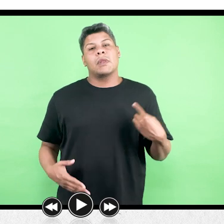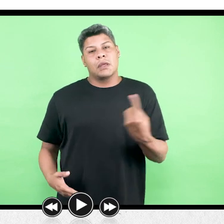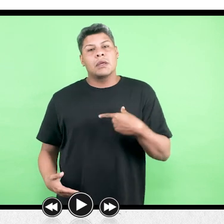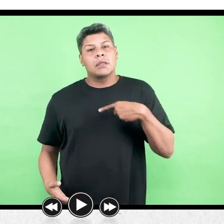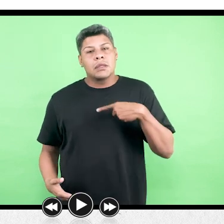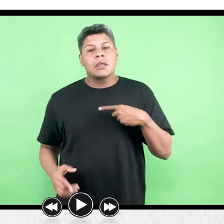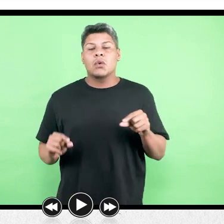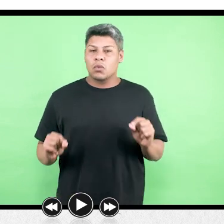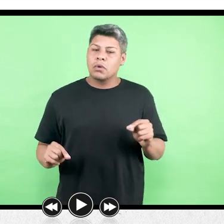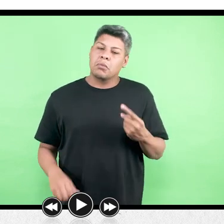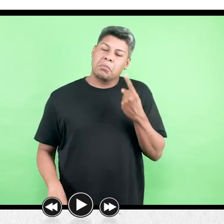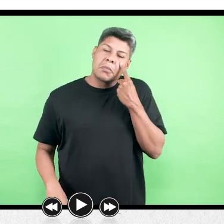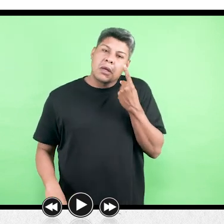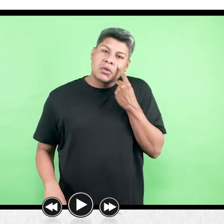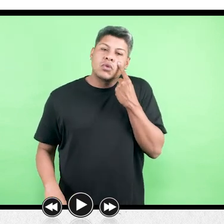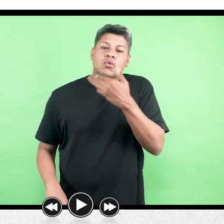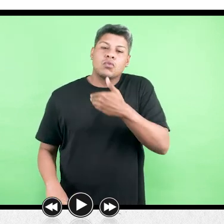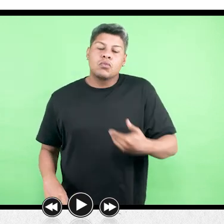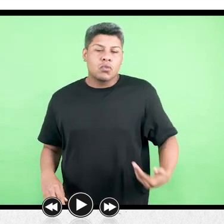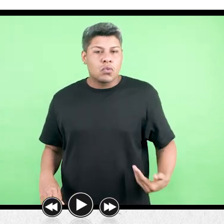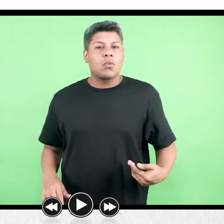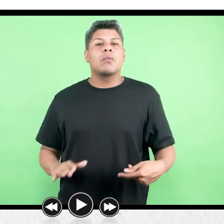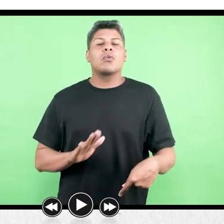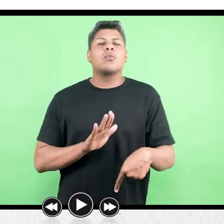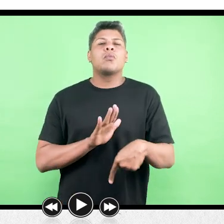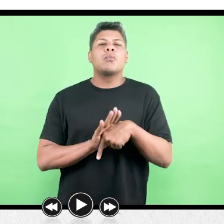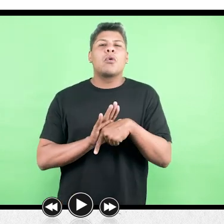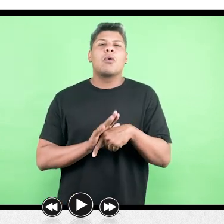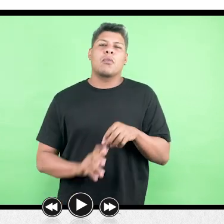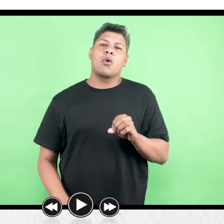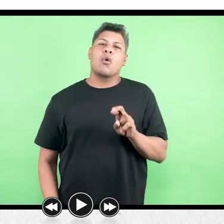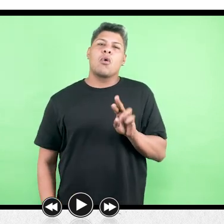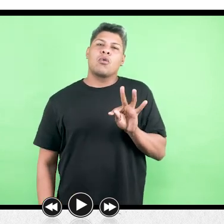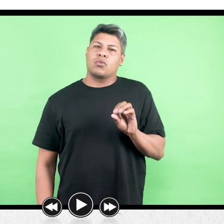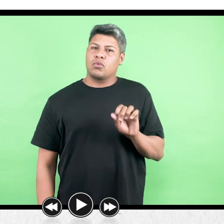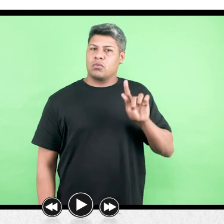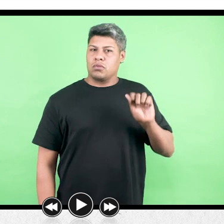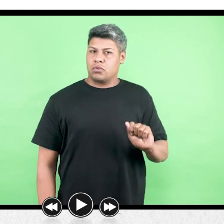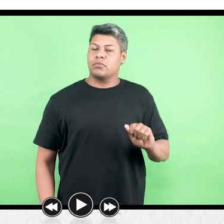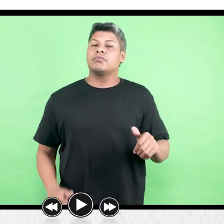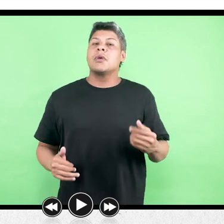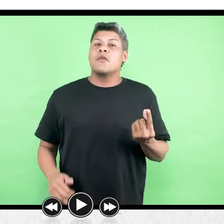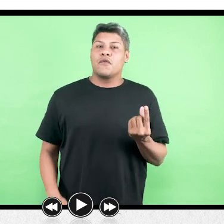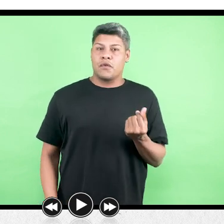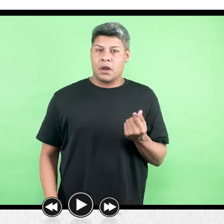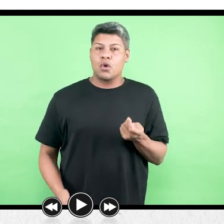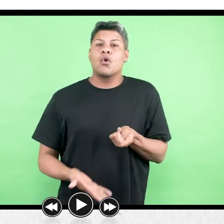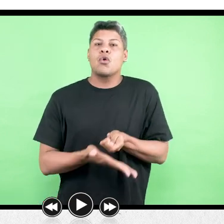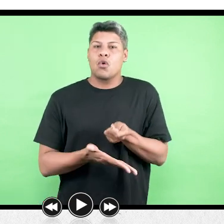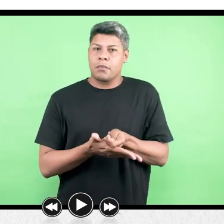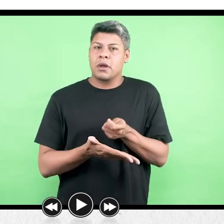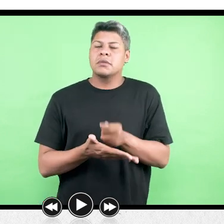vai ser preço público em cima do que é outorgado. Tá? E o valor da cobrança